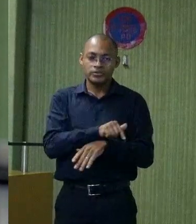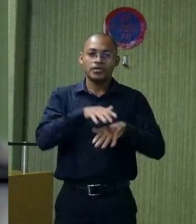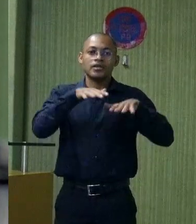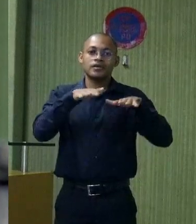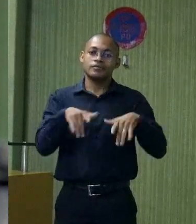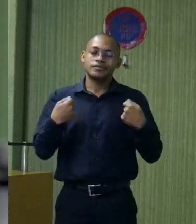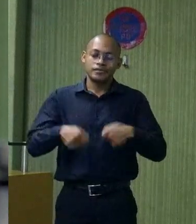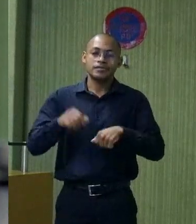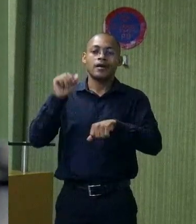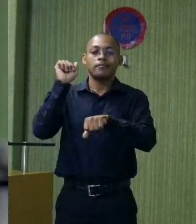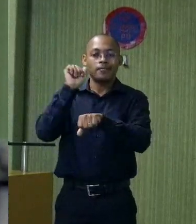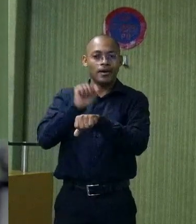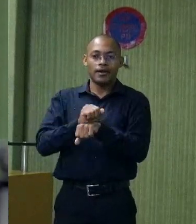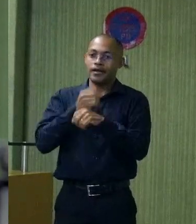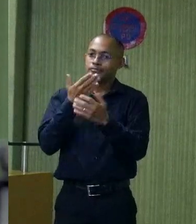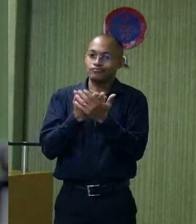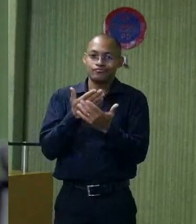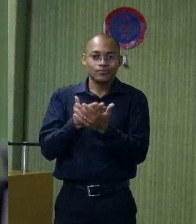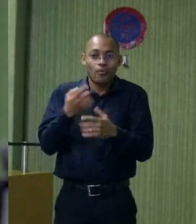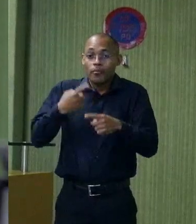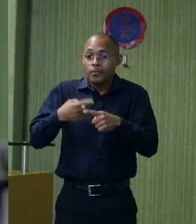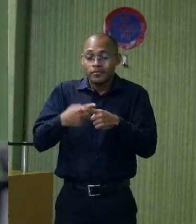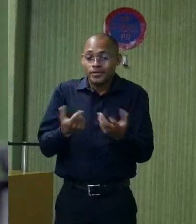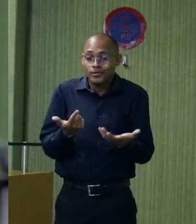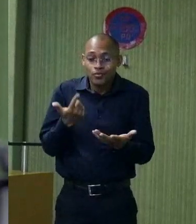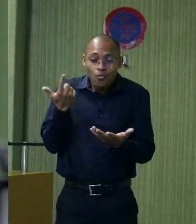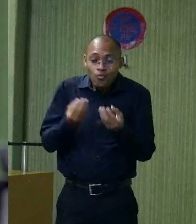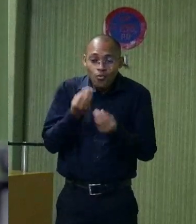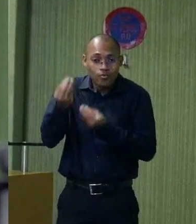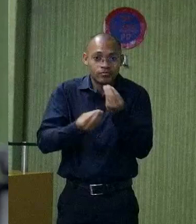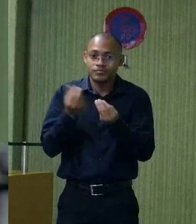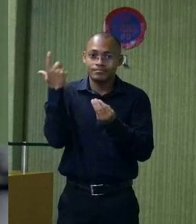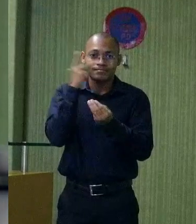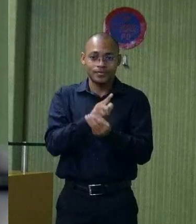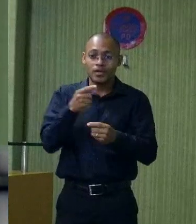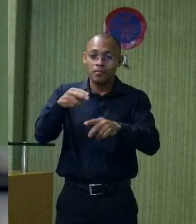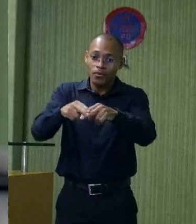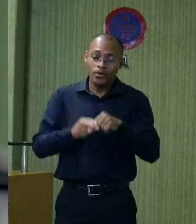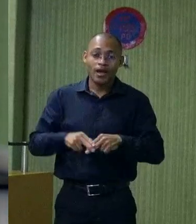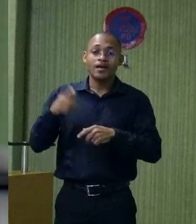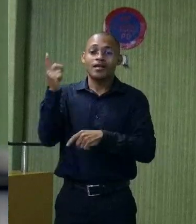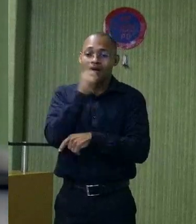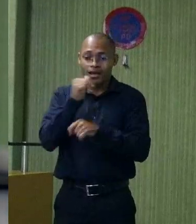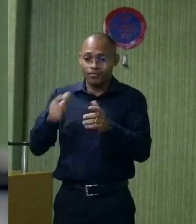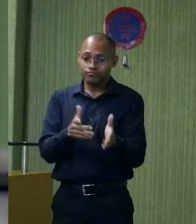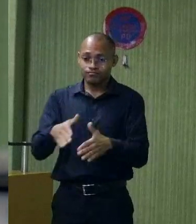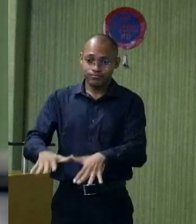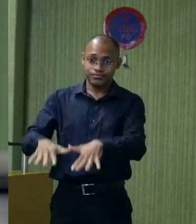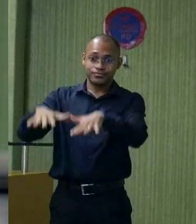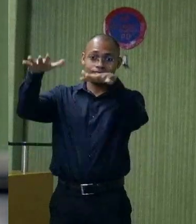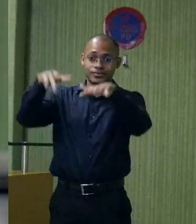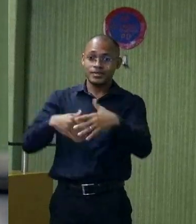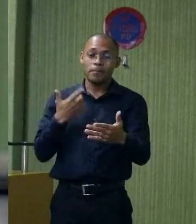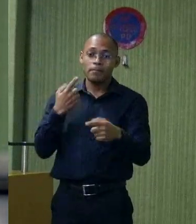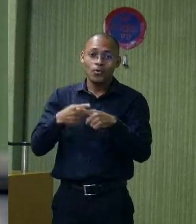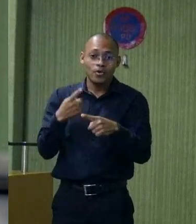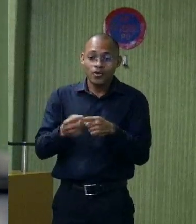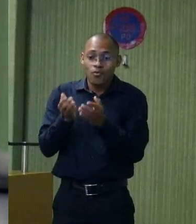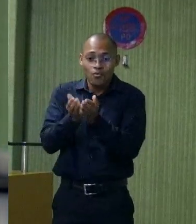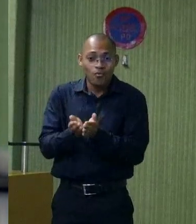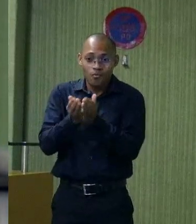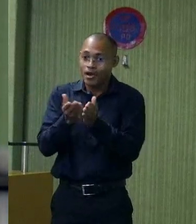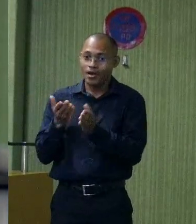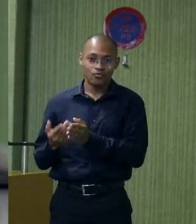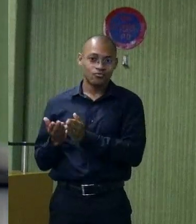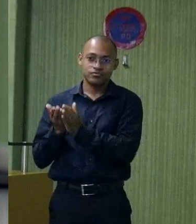aulas porque não tem condição de continuar considerando a dificuldade de atendimento até porque o barco não vai só ali pra